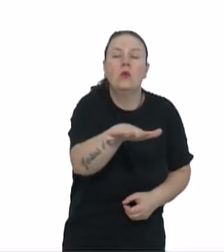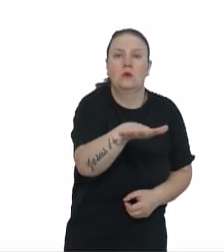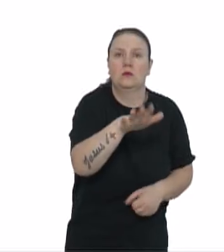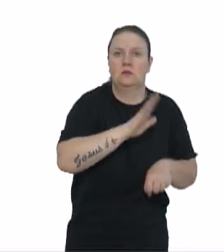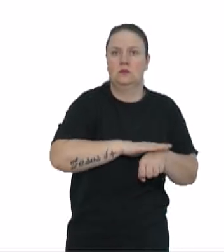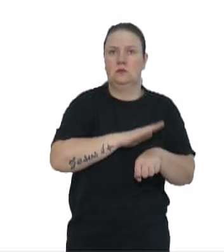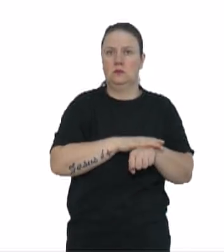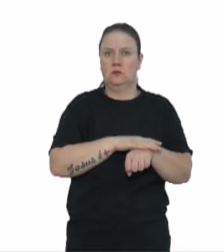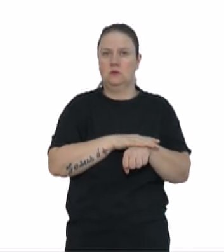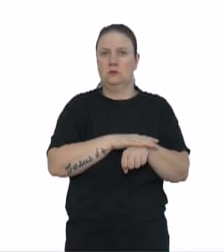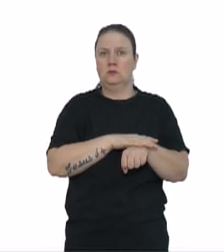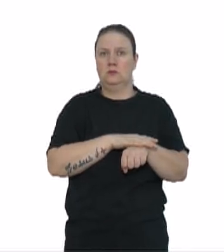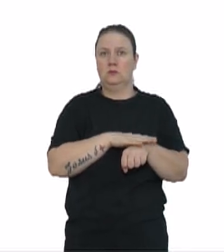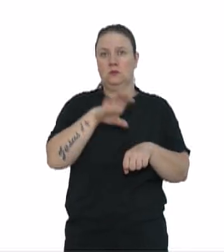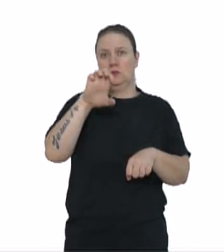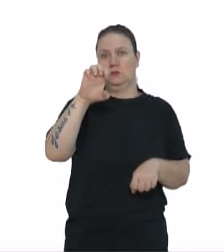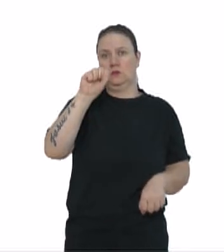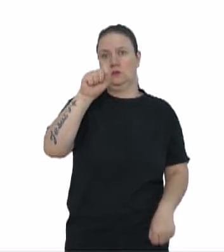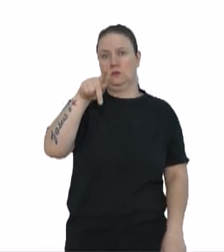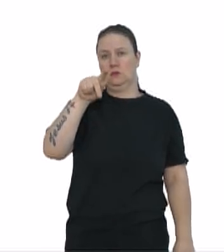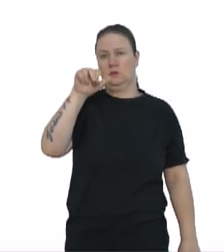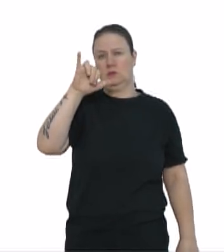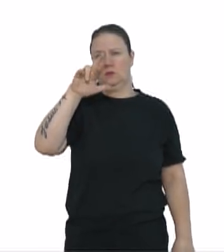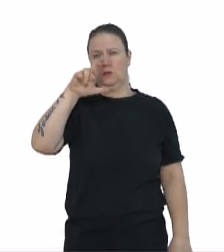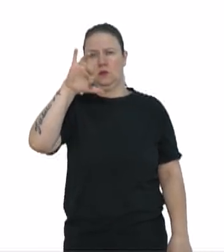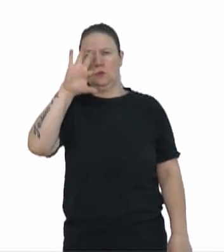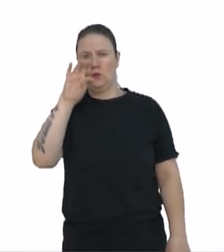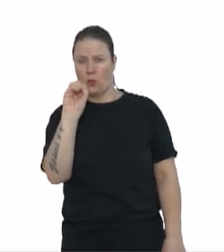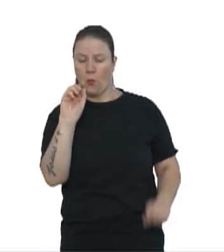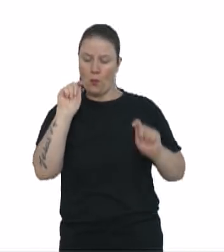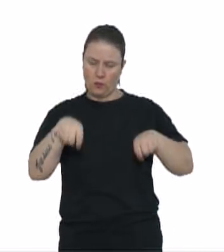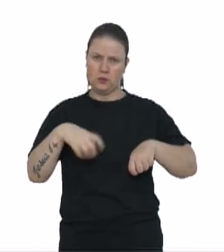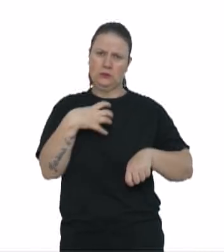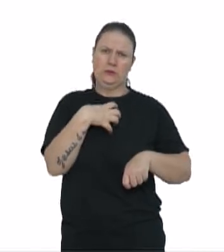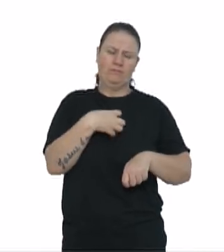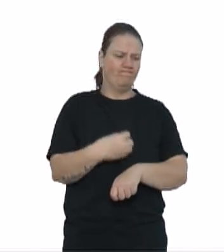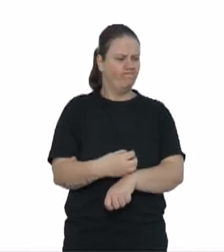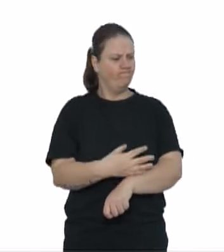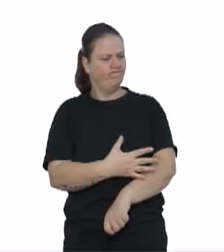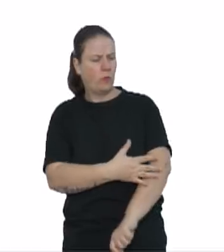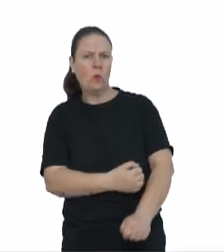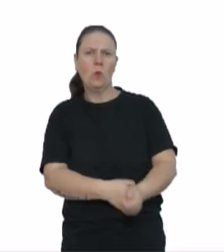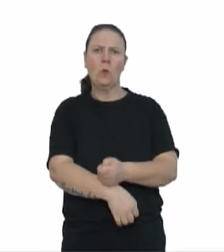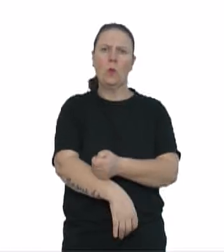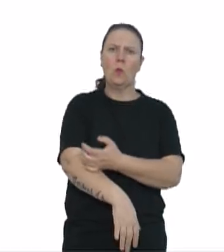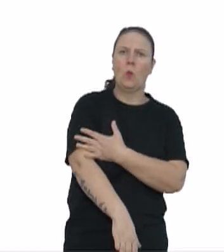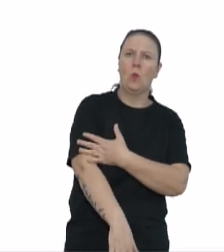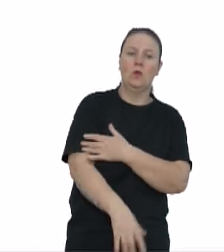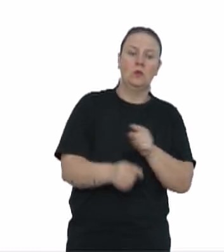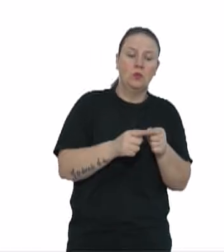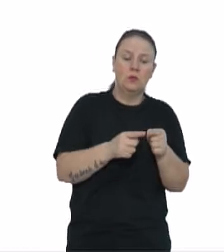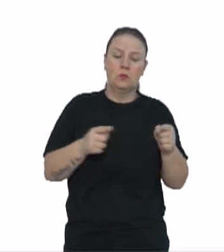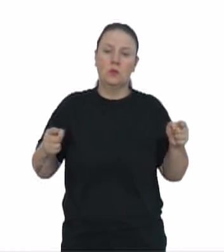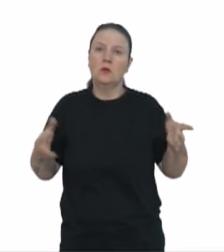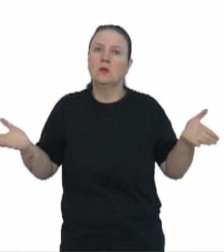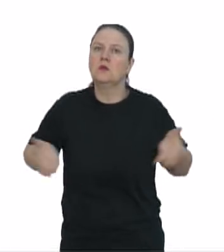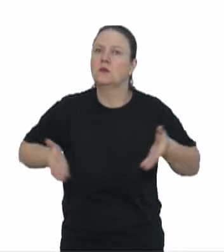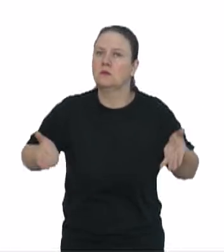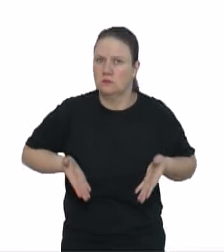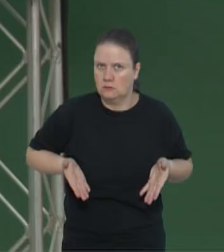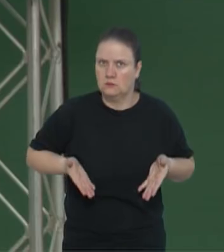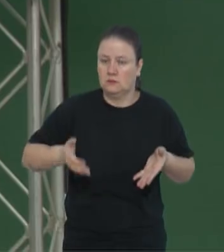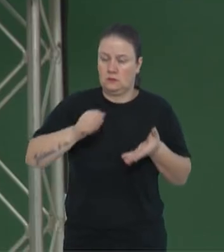que espírito pode ser pensado como uma sensação. Reflita e anote como estão os sentimentos no período em que vivemos hoje.